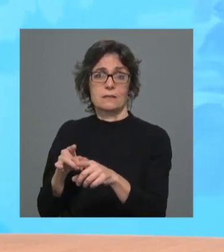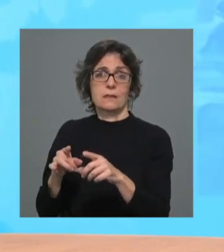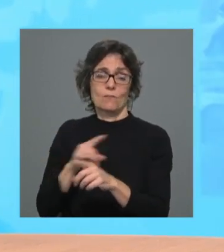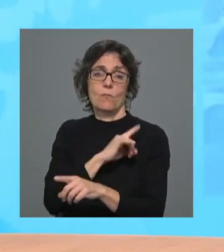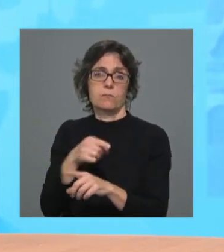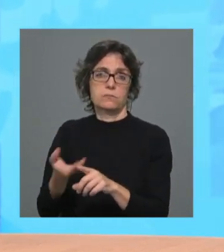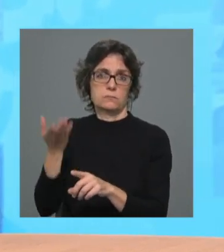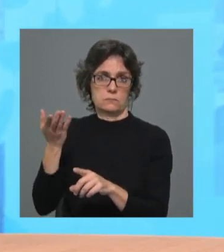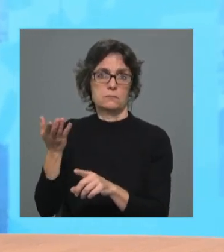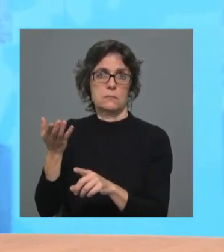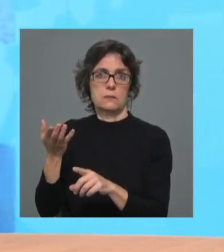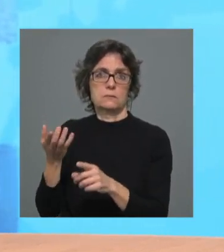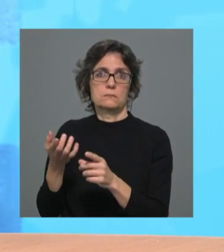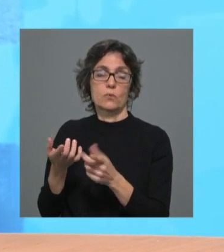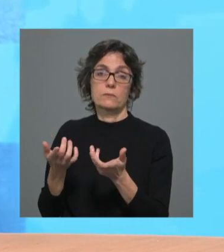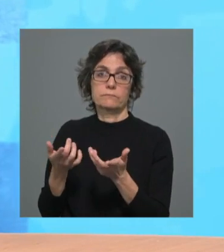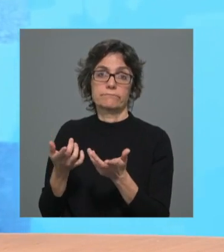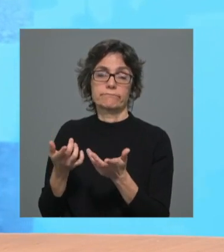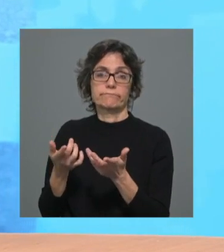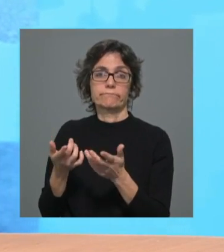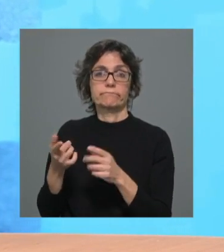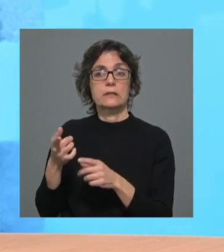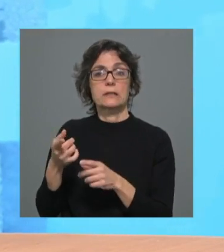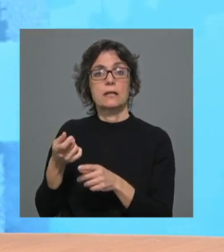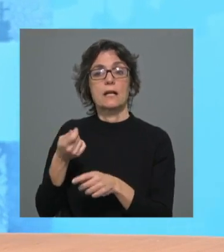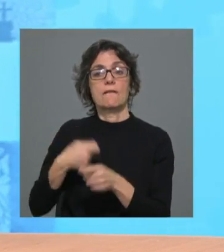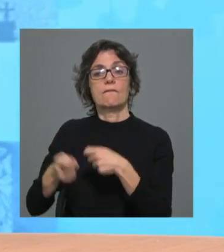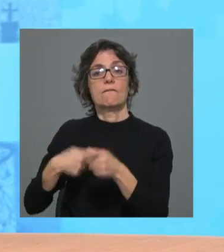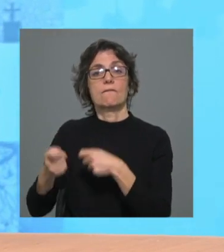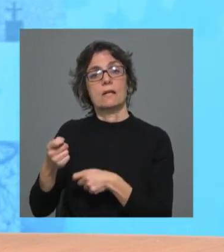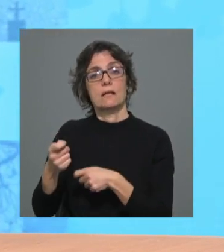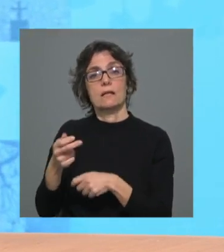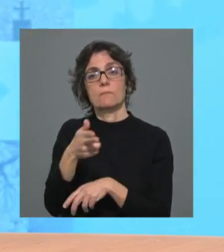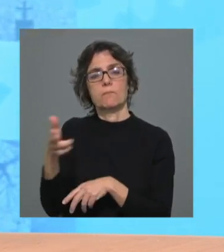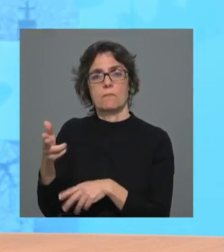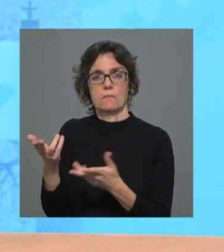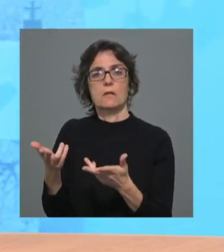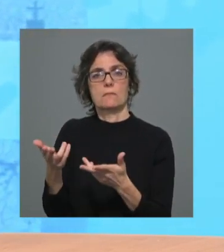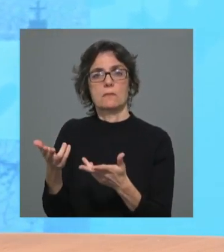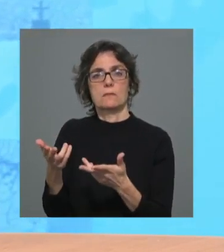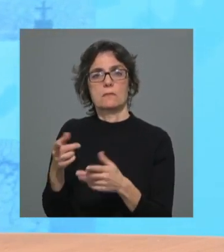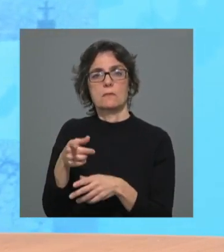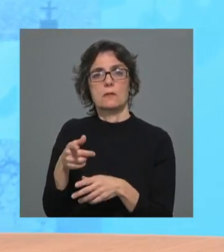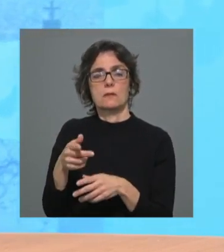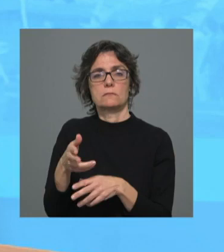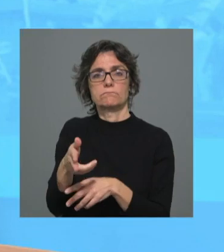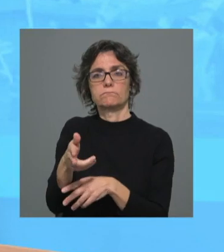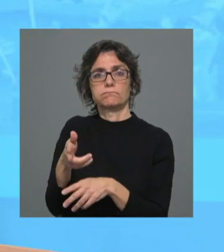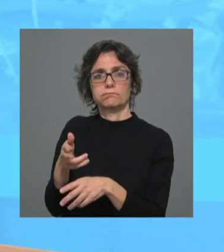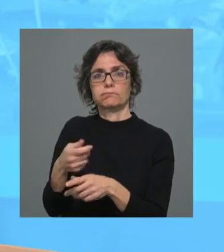grandes potências mundiais que vendem armamento às partes em conflito. Nem o Sudão do Sul, nem a República Democrática do Congo